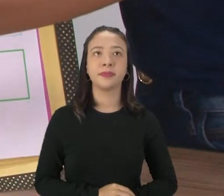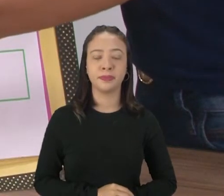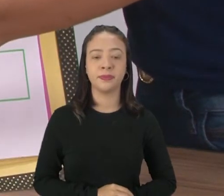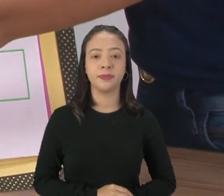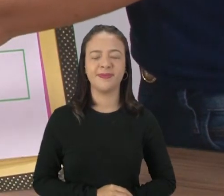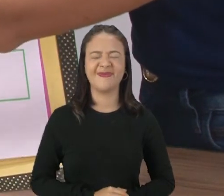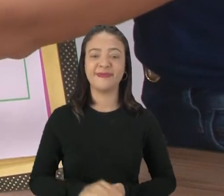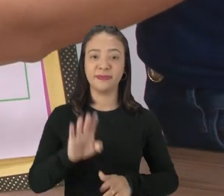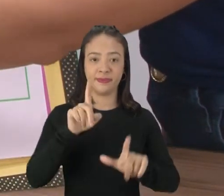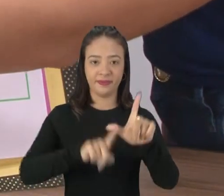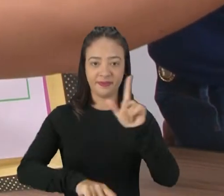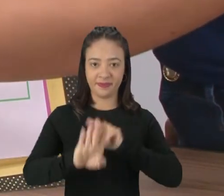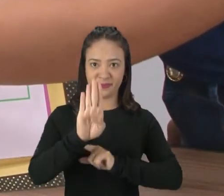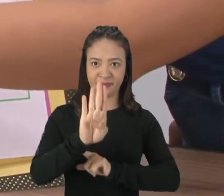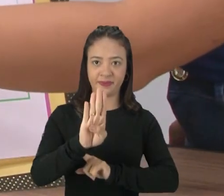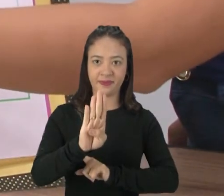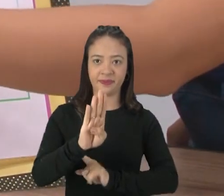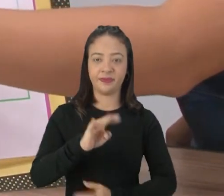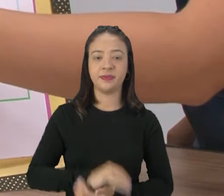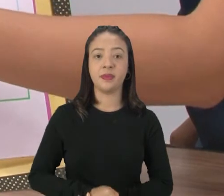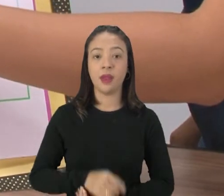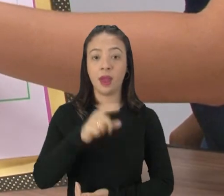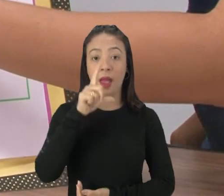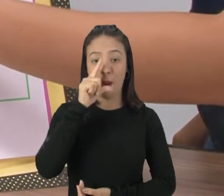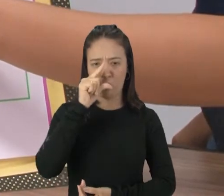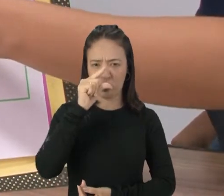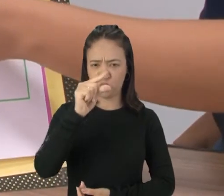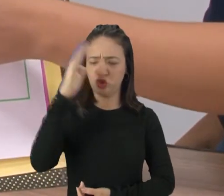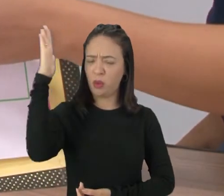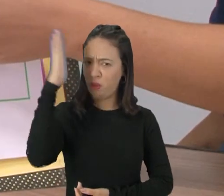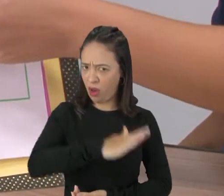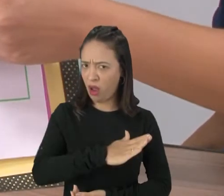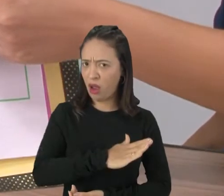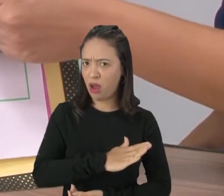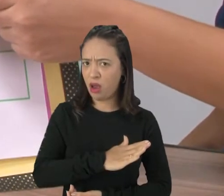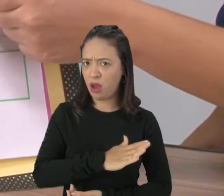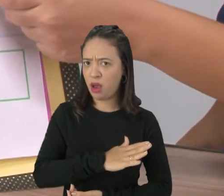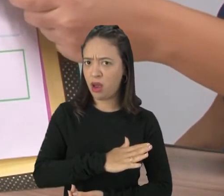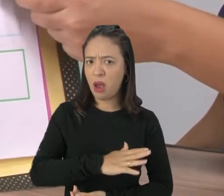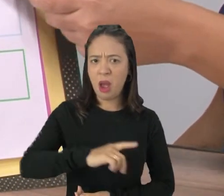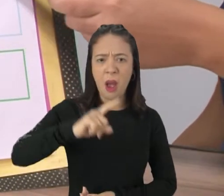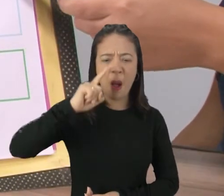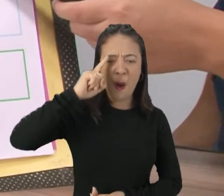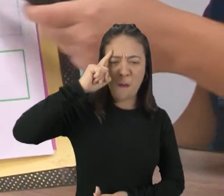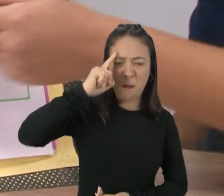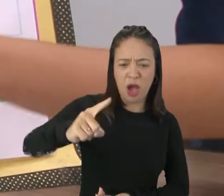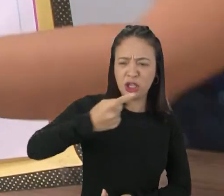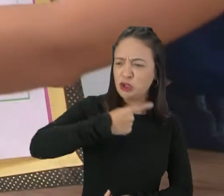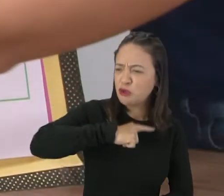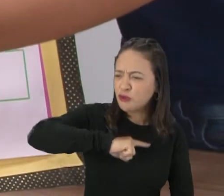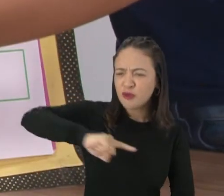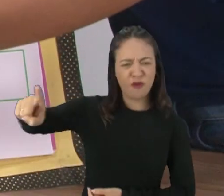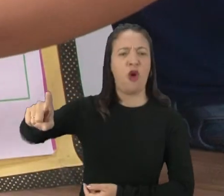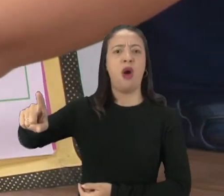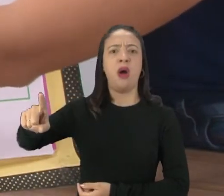B. A bruxa má expulsou as